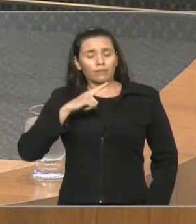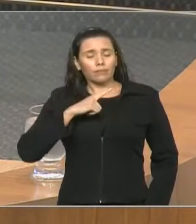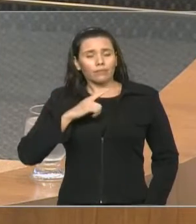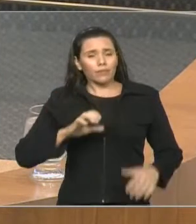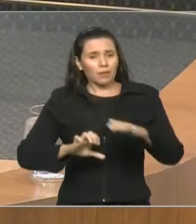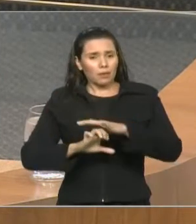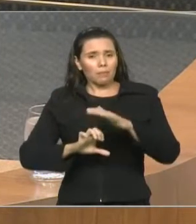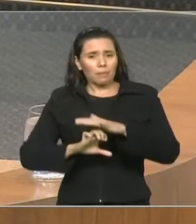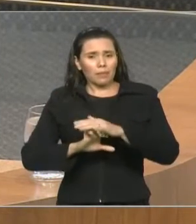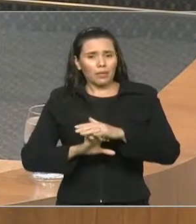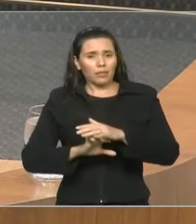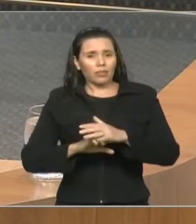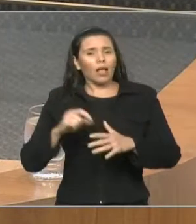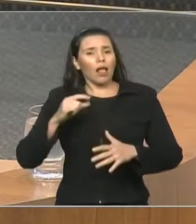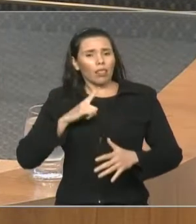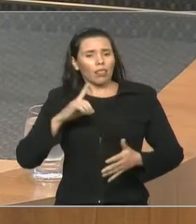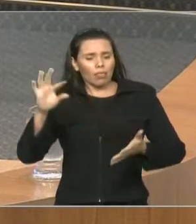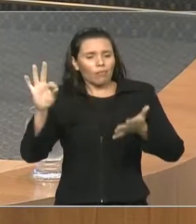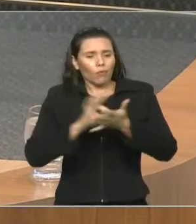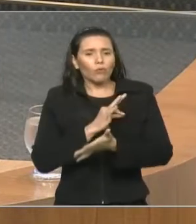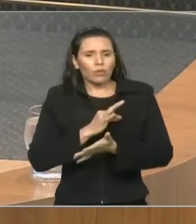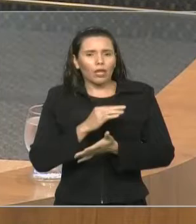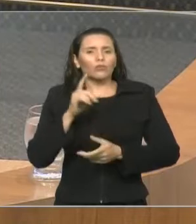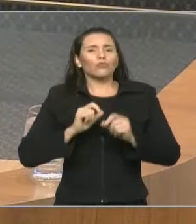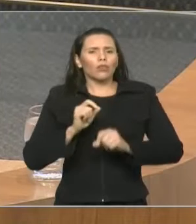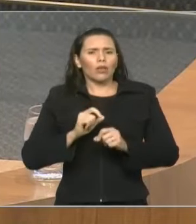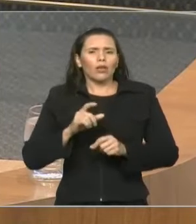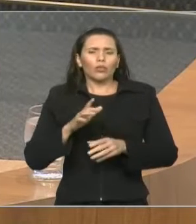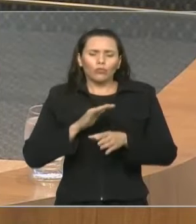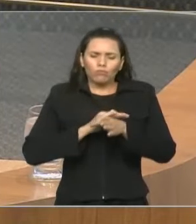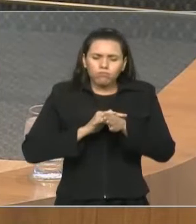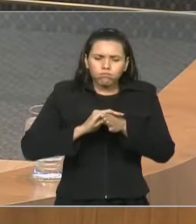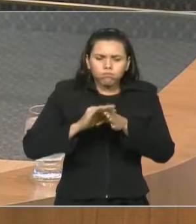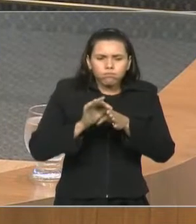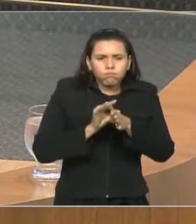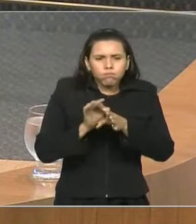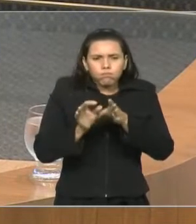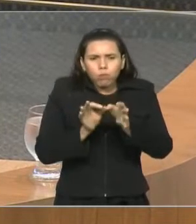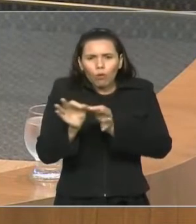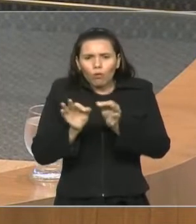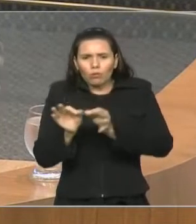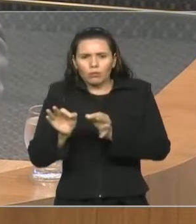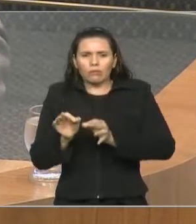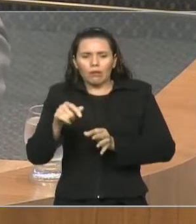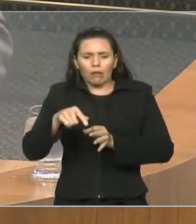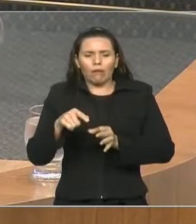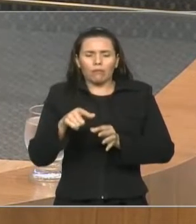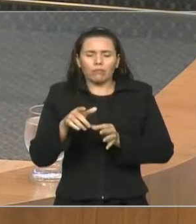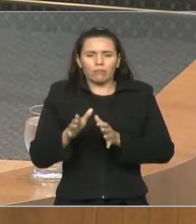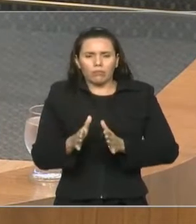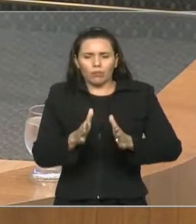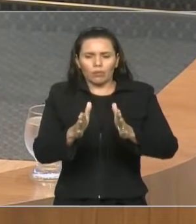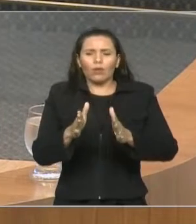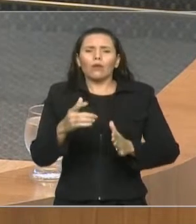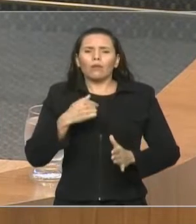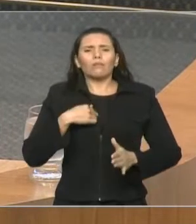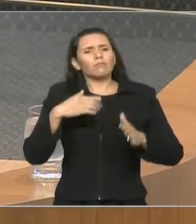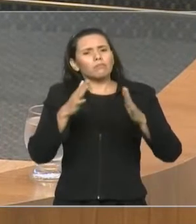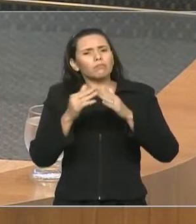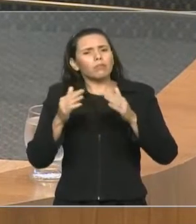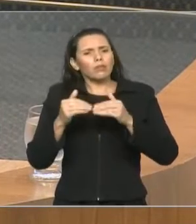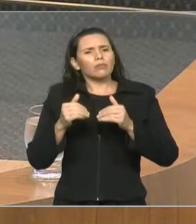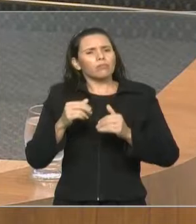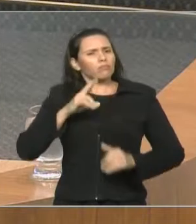estradas. Então, a gente só precisa realmente pedir que seja atendido o mais rápido possível aquela população e essas estradas estaduais,